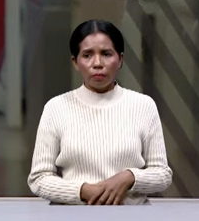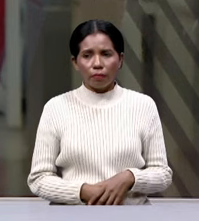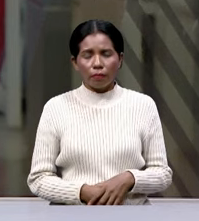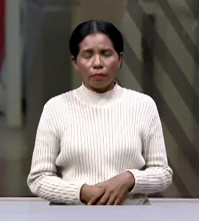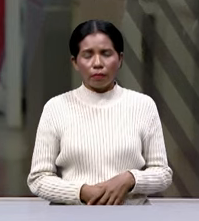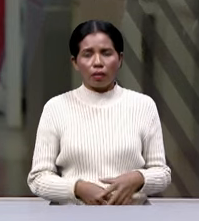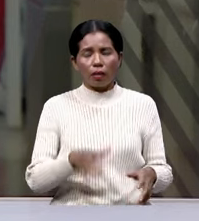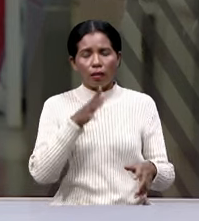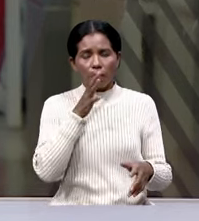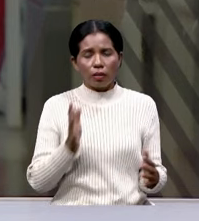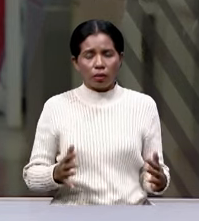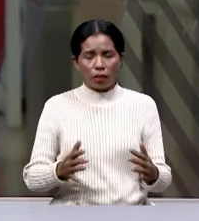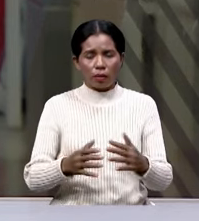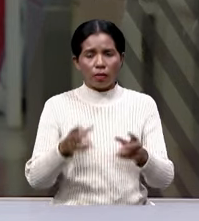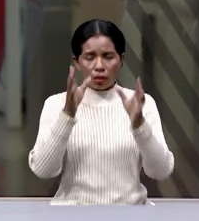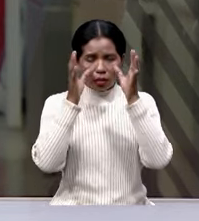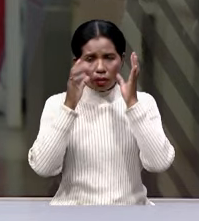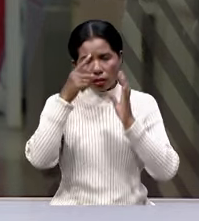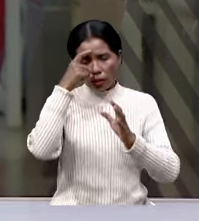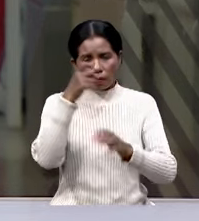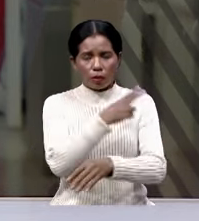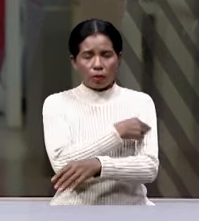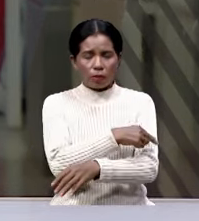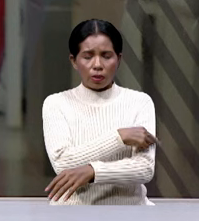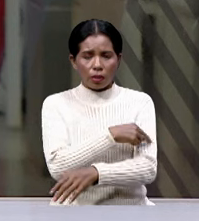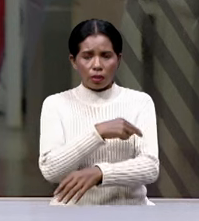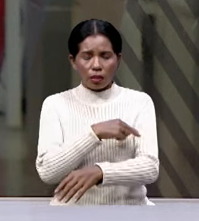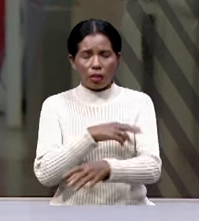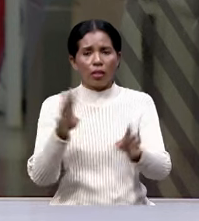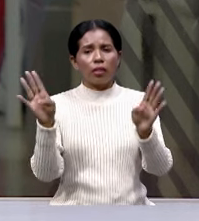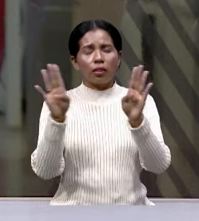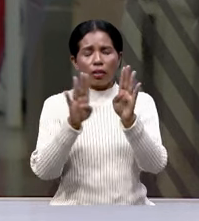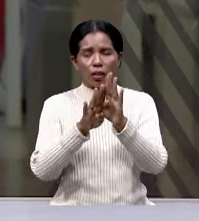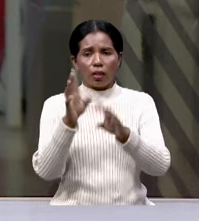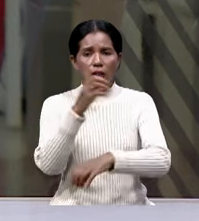Inanisin rua triste tamora matam posto sauri taka y aloron friado.